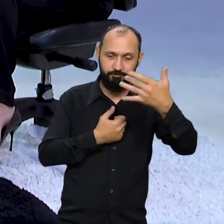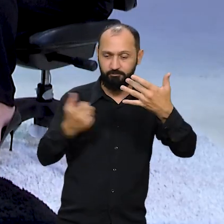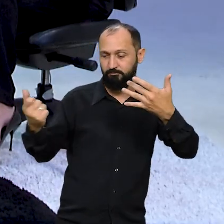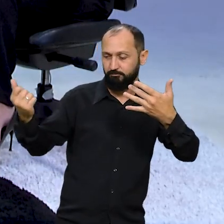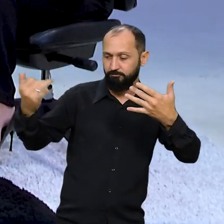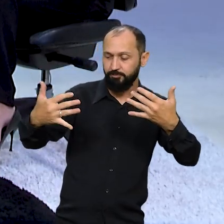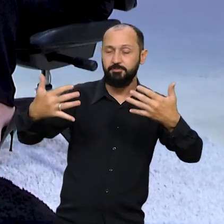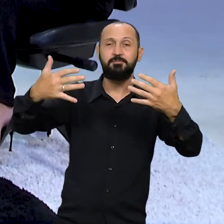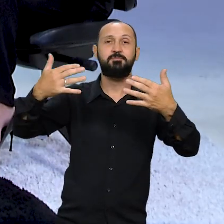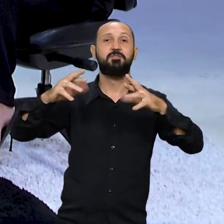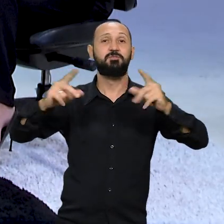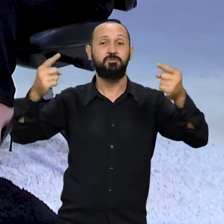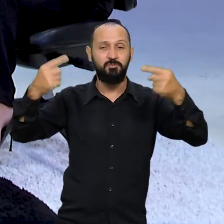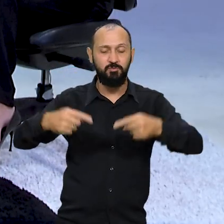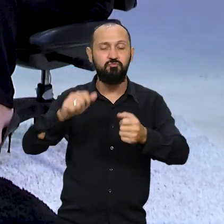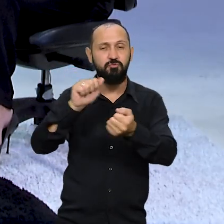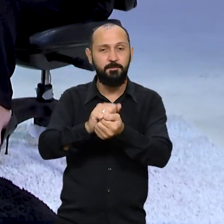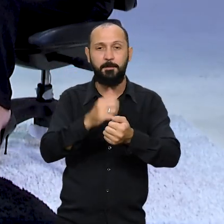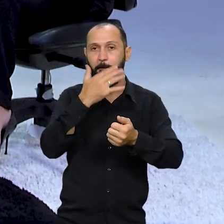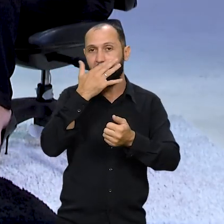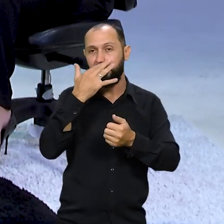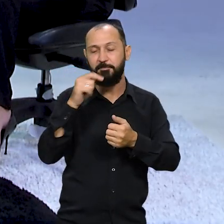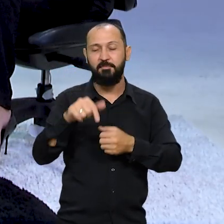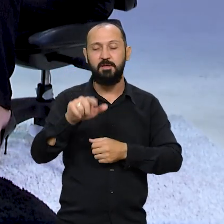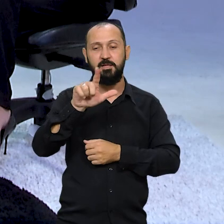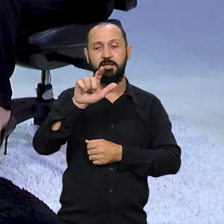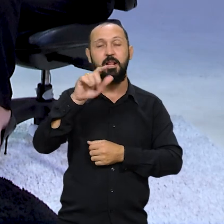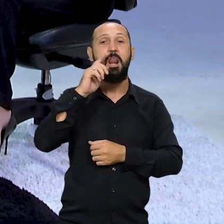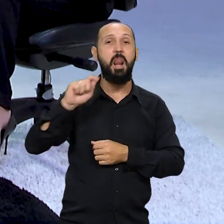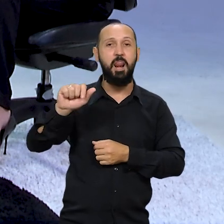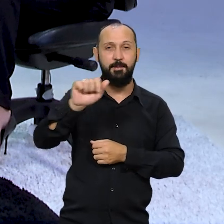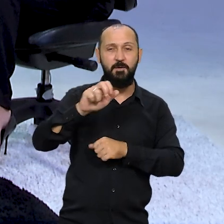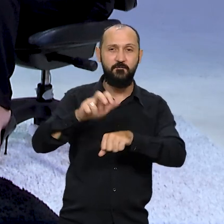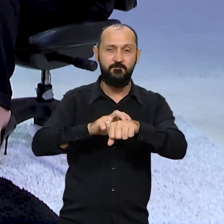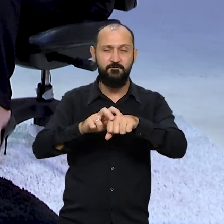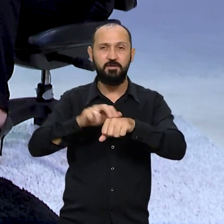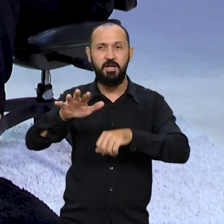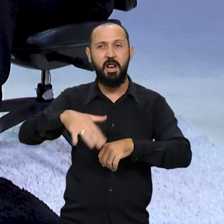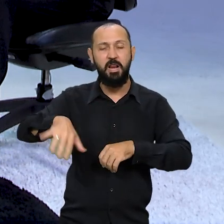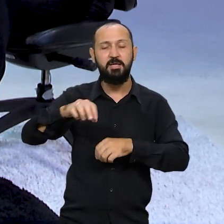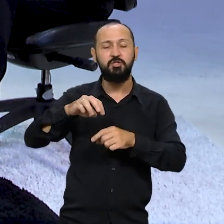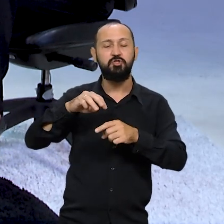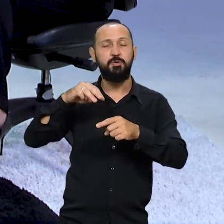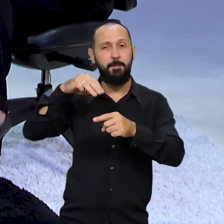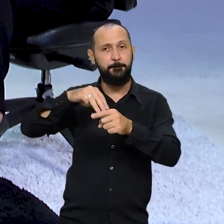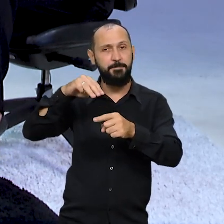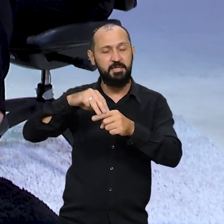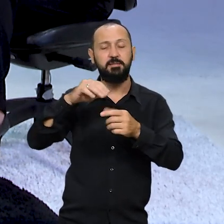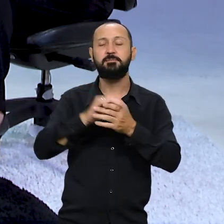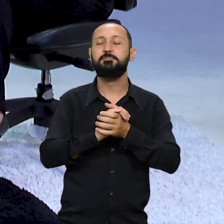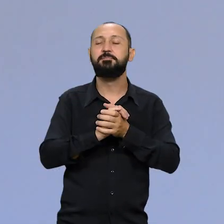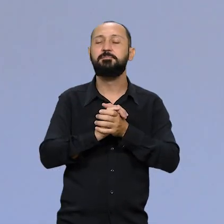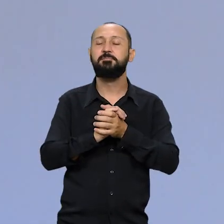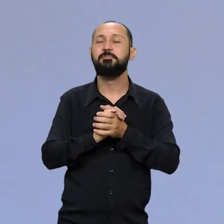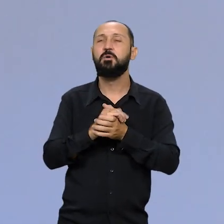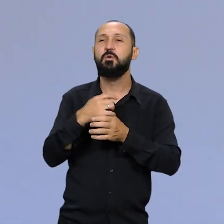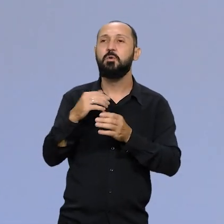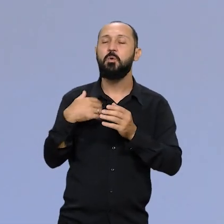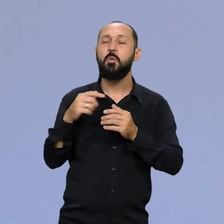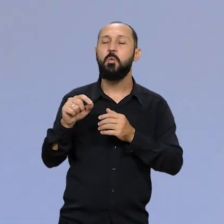indígena. Ou seja, o Supremo deu com uma mão e tirou com a outra. Por quê? Porque todos os laudos antropológicos da